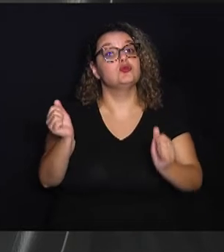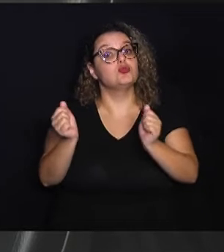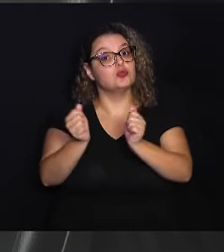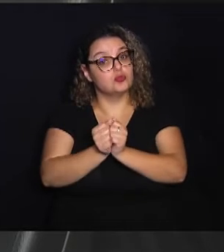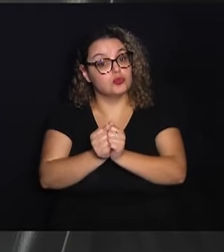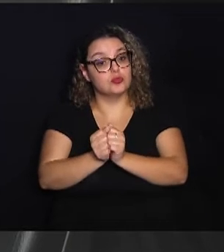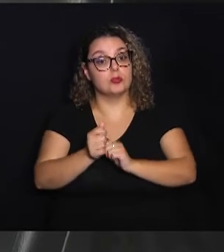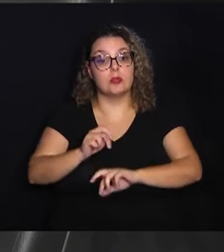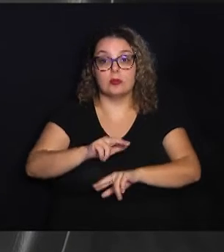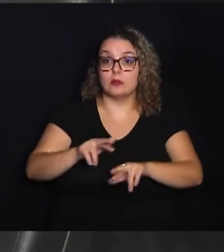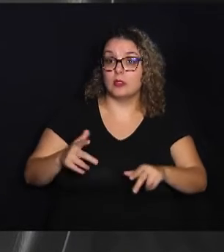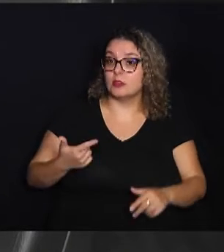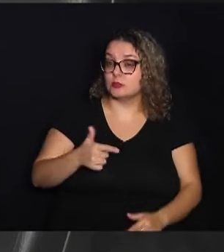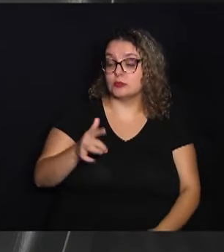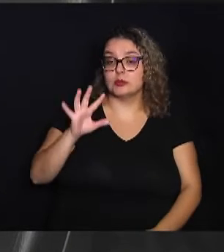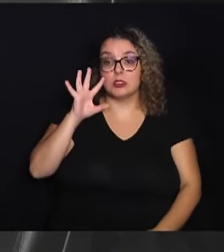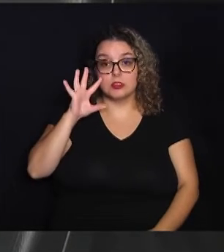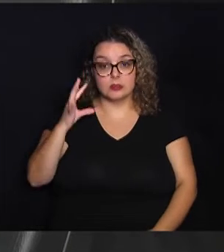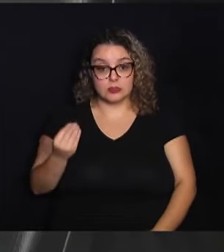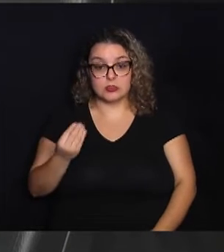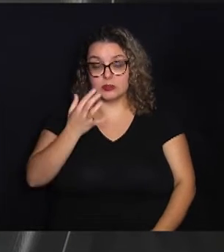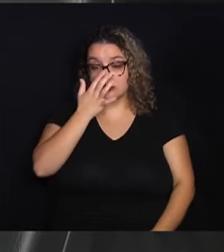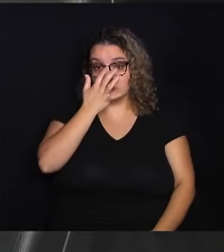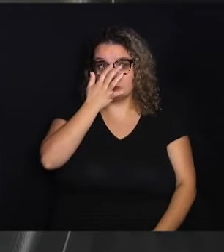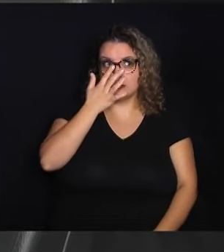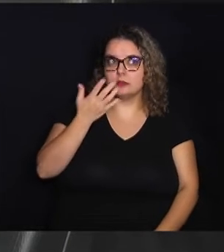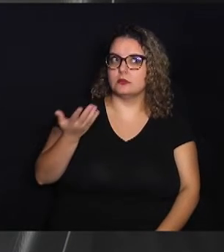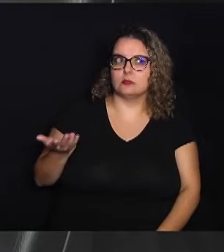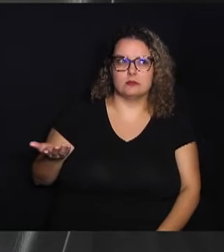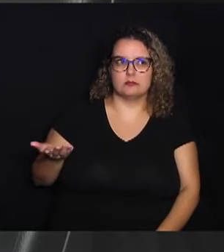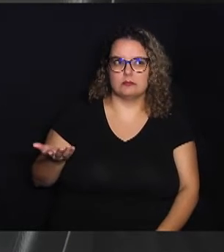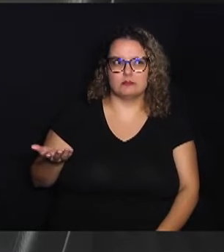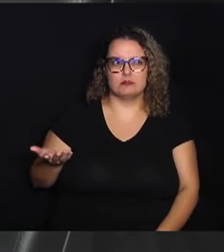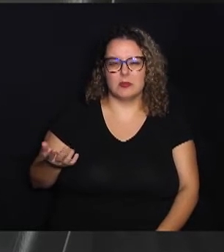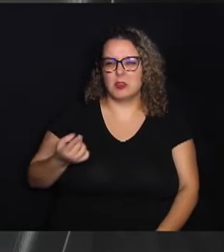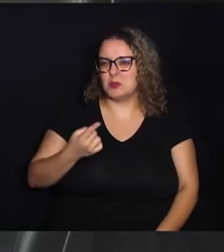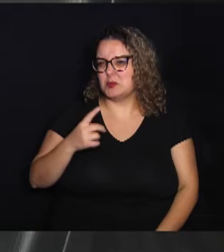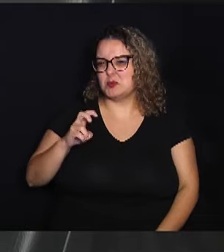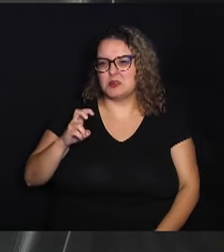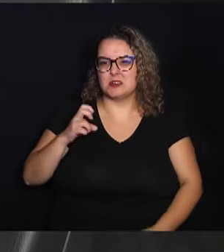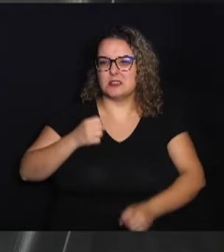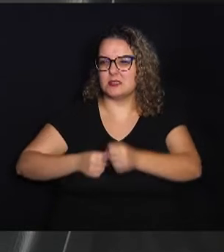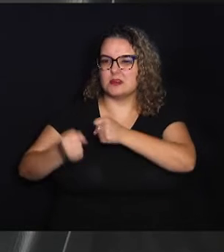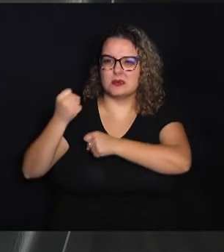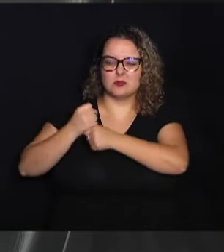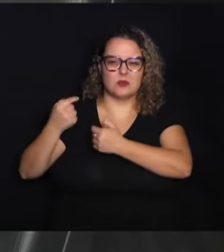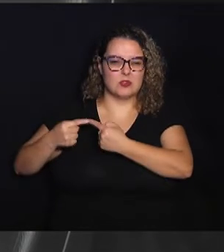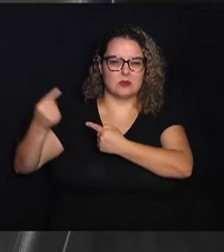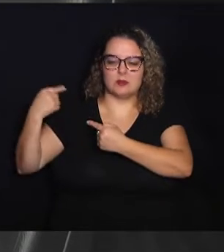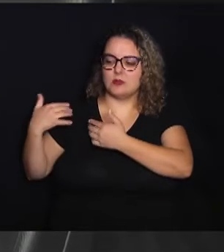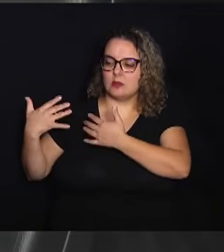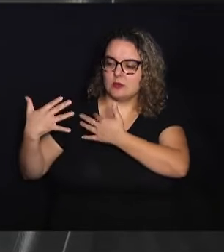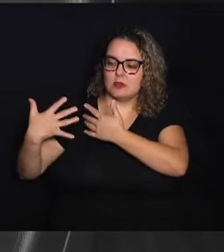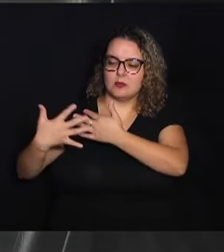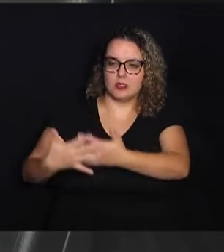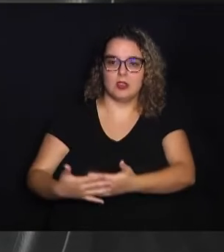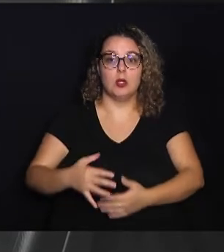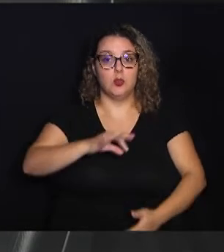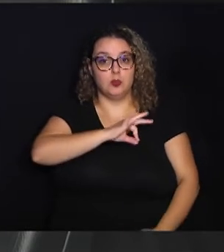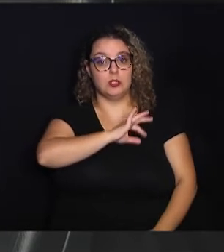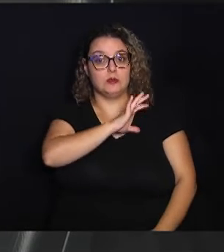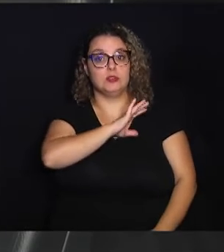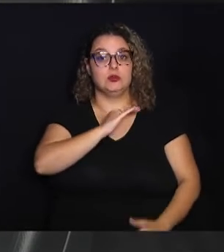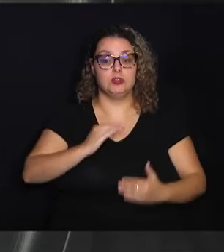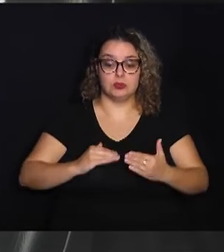também não têm esse conhecimento, mas vou colocar aqui, há uns 15 anos atrás, a Polícia Militar desenvolveu um